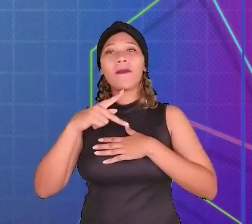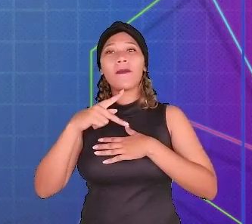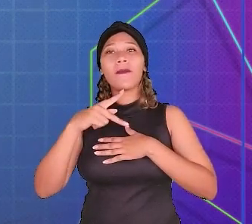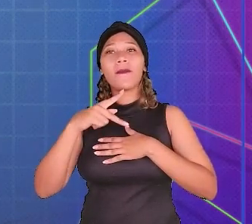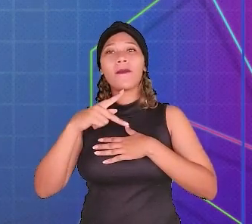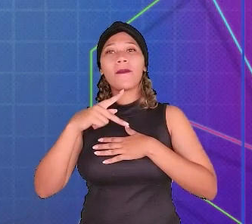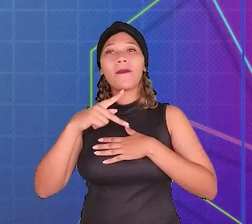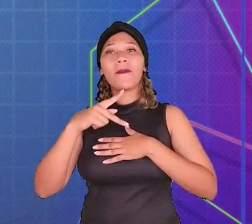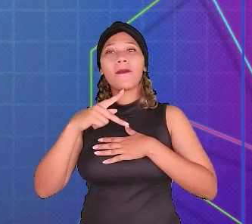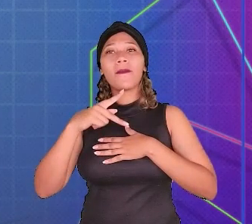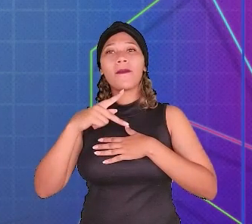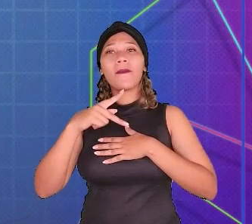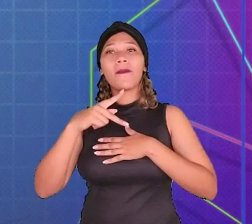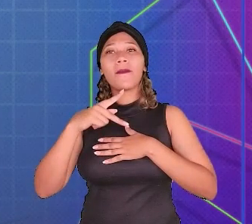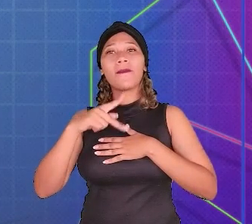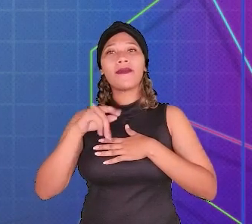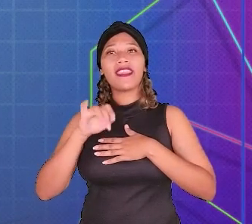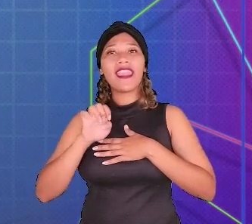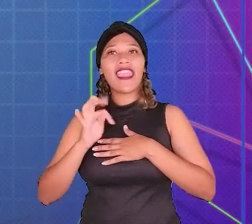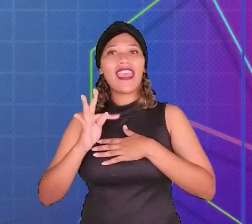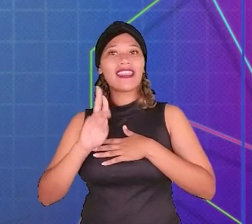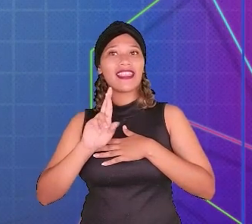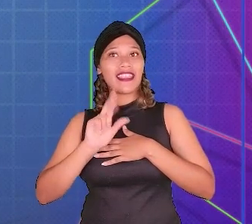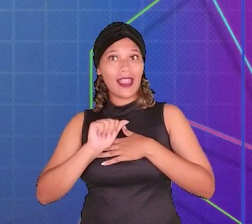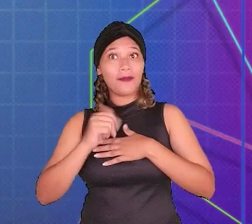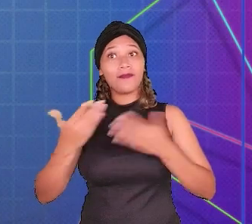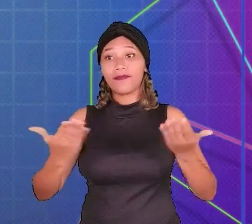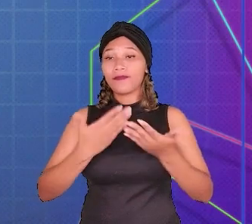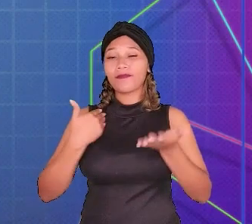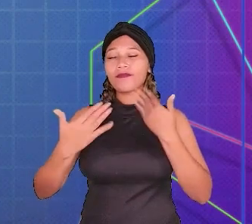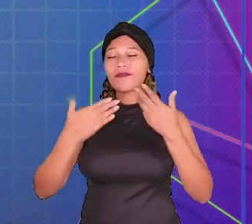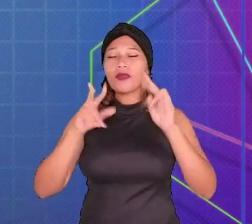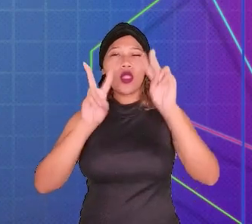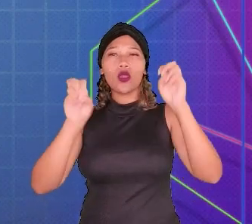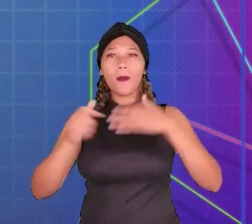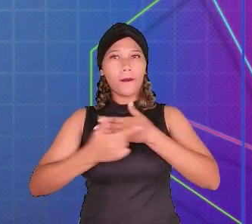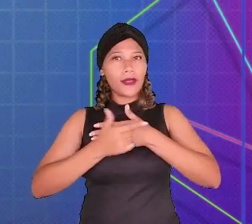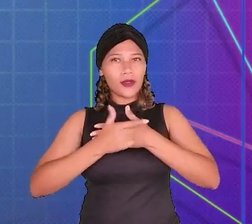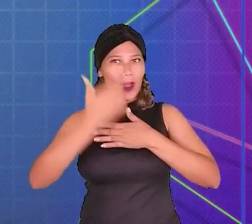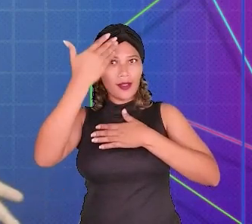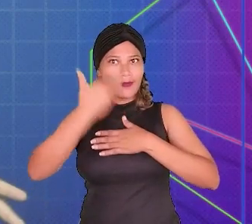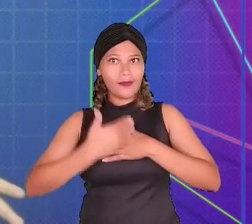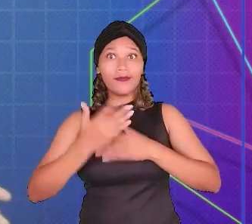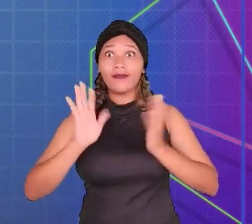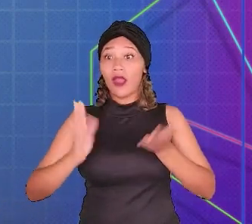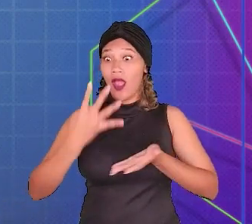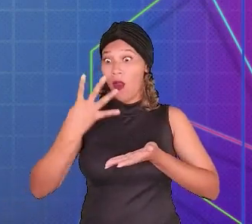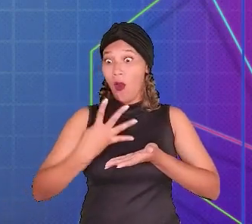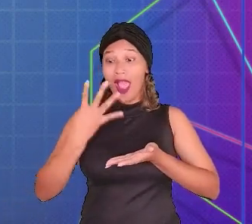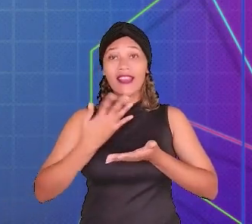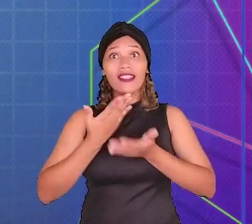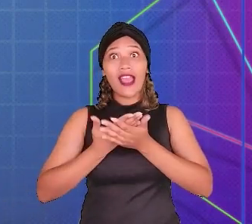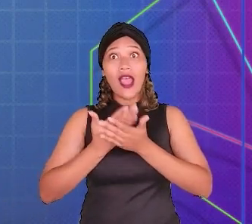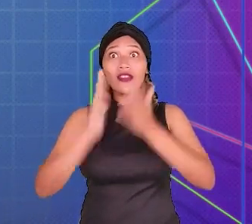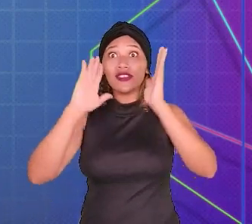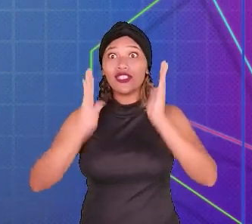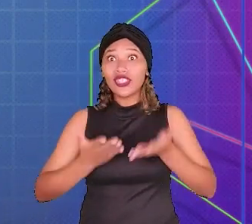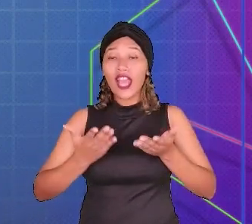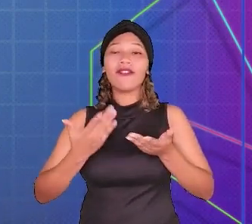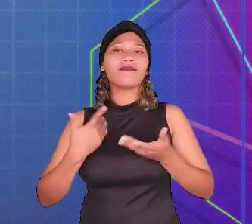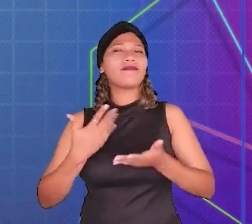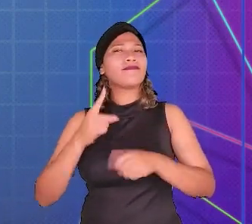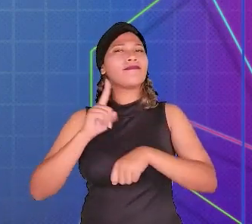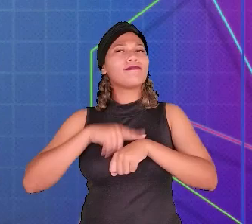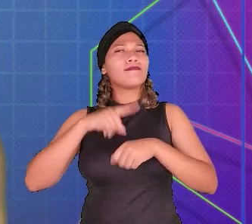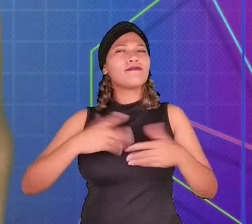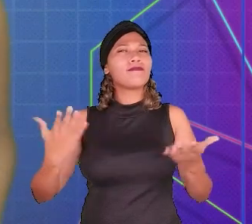Pietra. Animação com o nome da professora Pietra Canli. E hoje nós vamos falar de personagens. Já chegamos na quarta fase do nosso curso. E